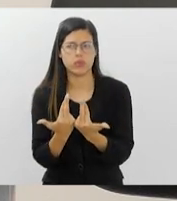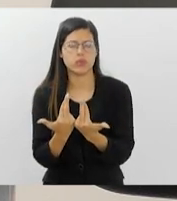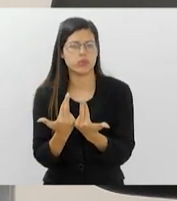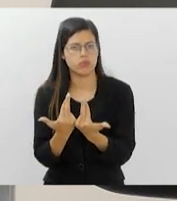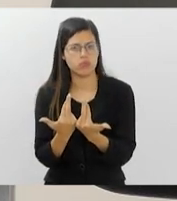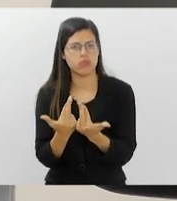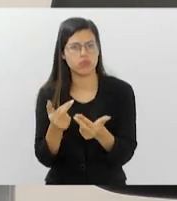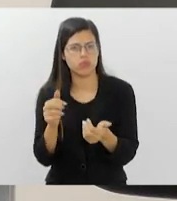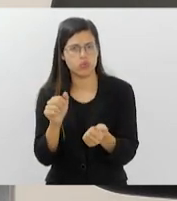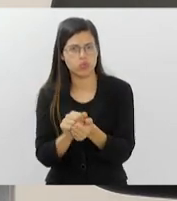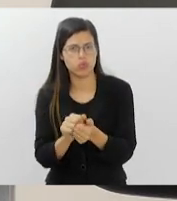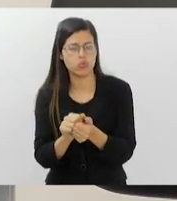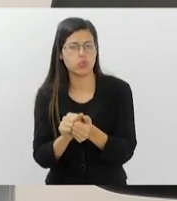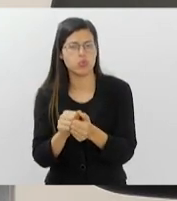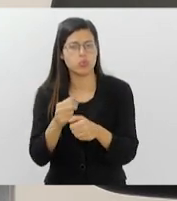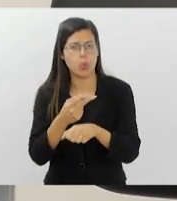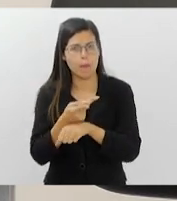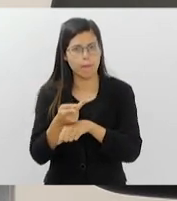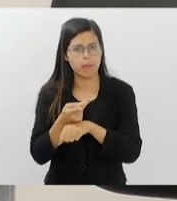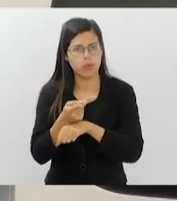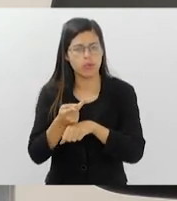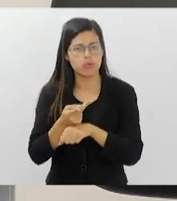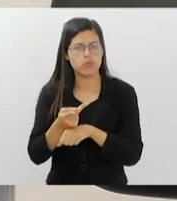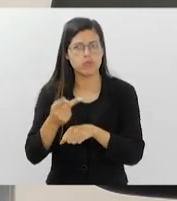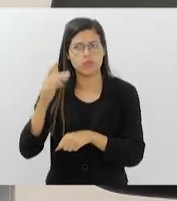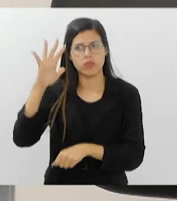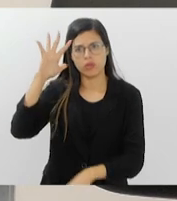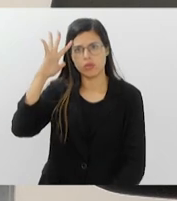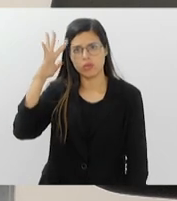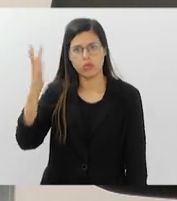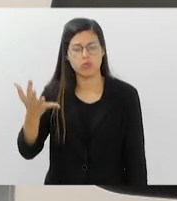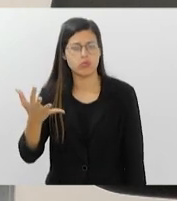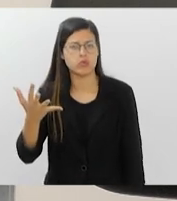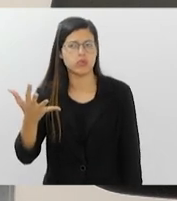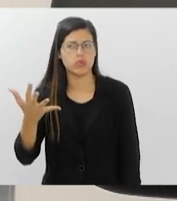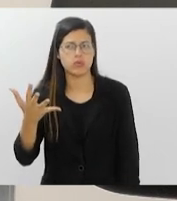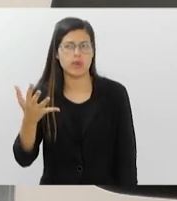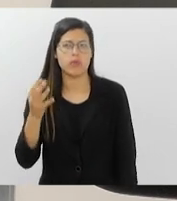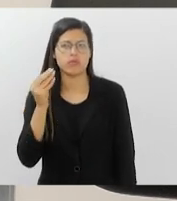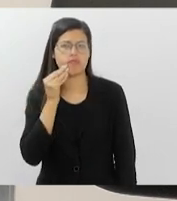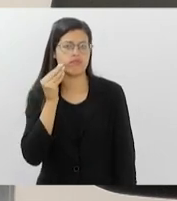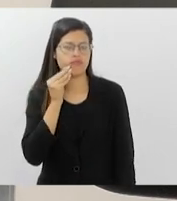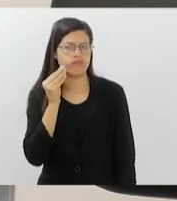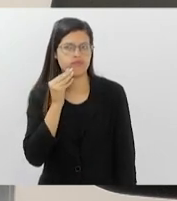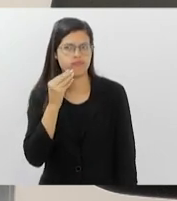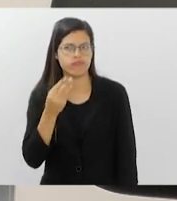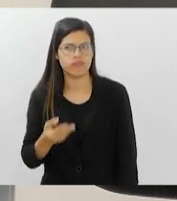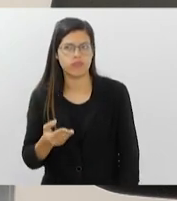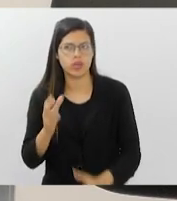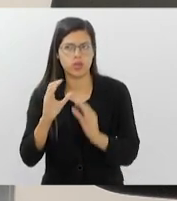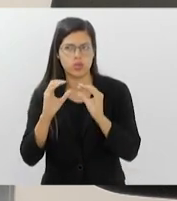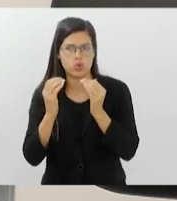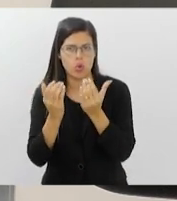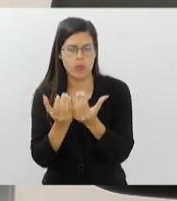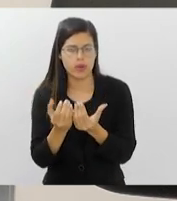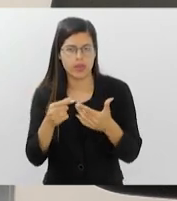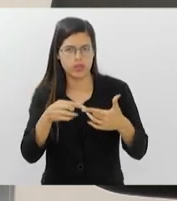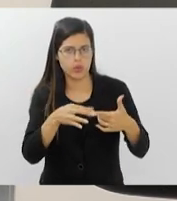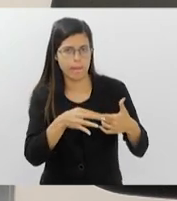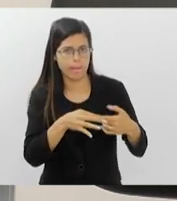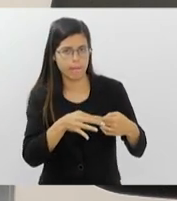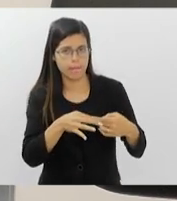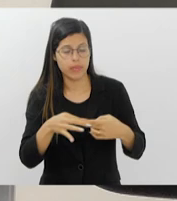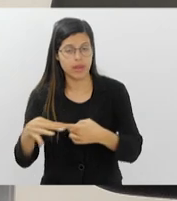busca de soluções mitigadoras paraas comunidades né periféricas que